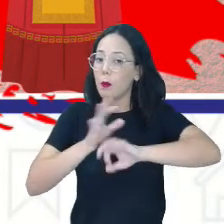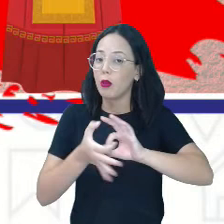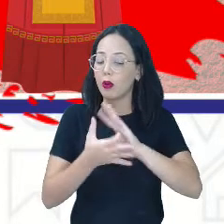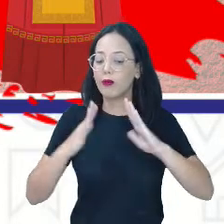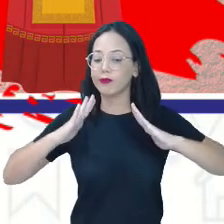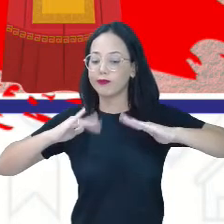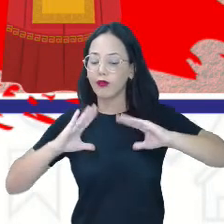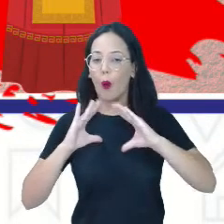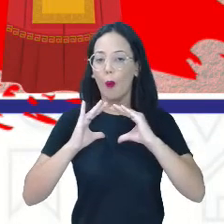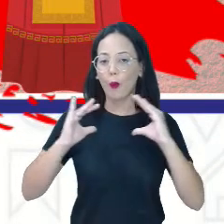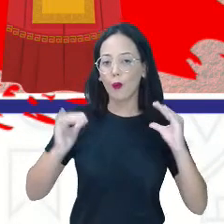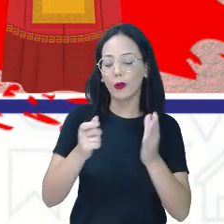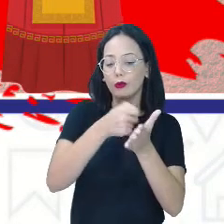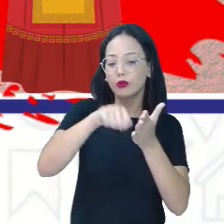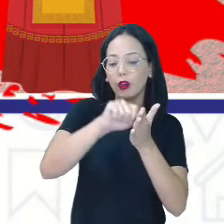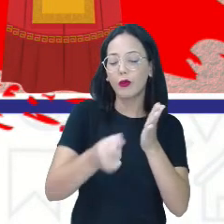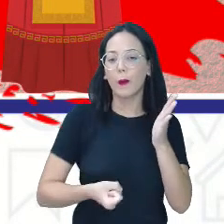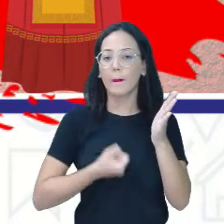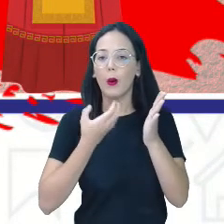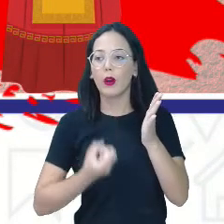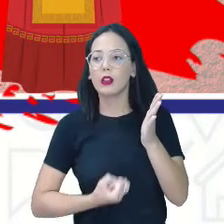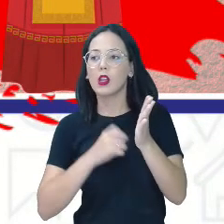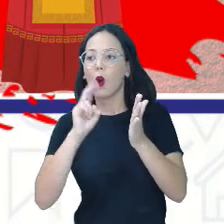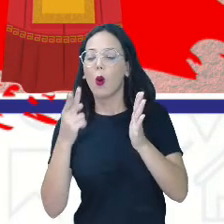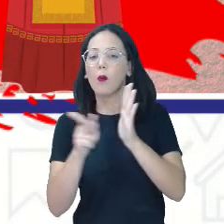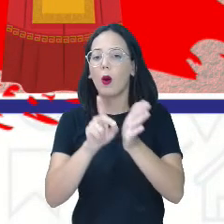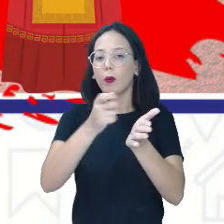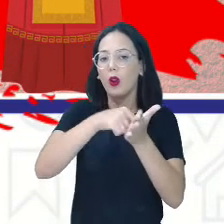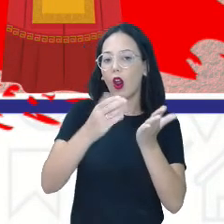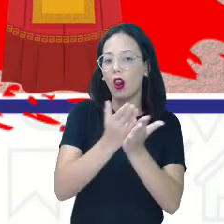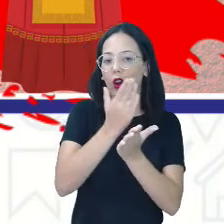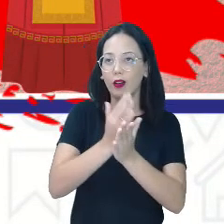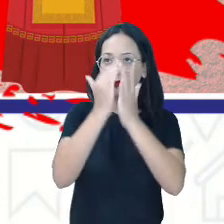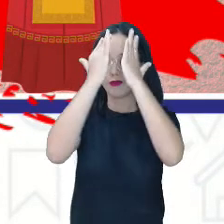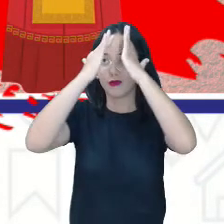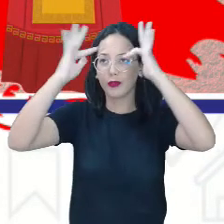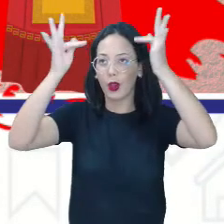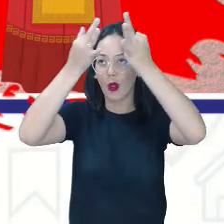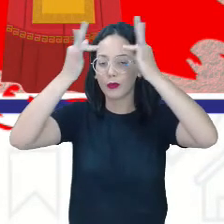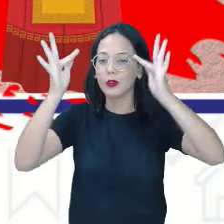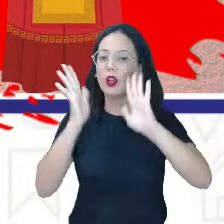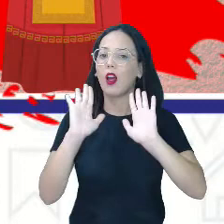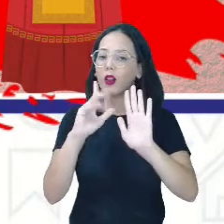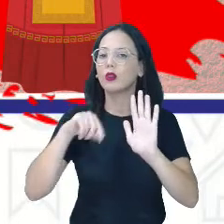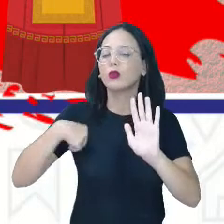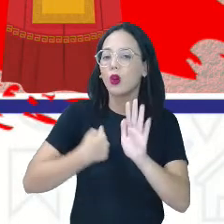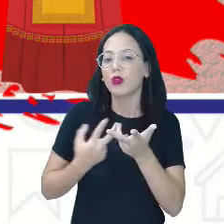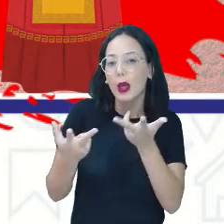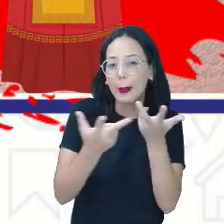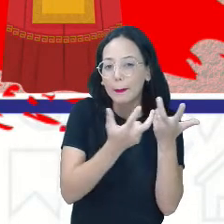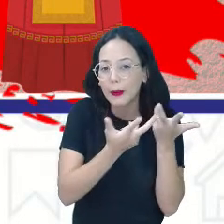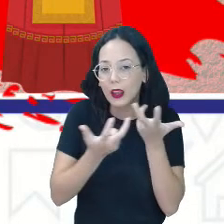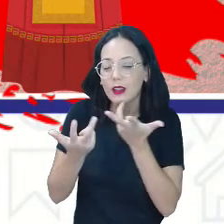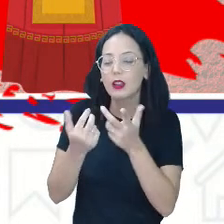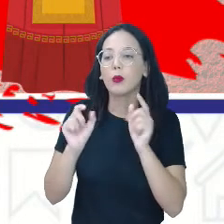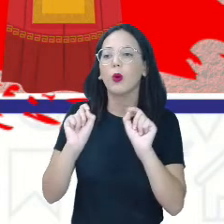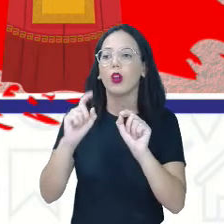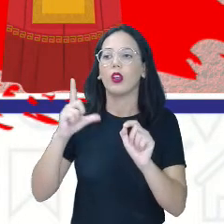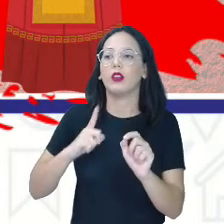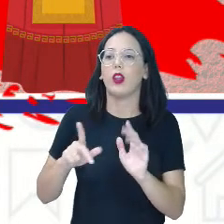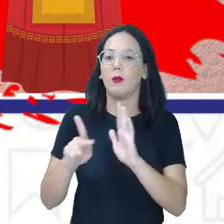eles escreviam poesias ou obras filosóficas, né? A gente vai observar aí então que a gente tem